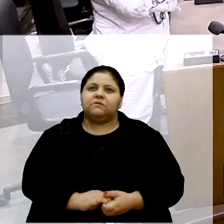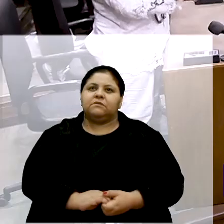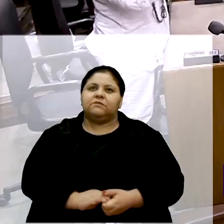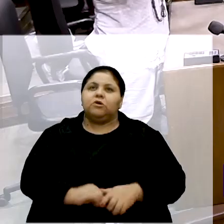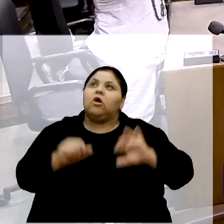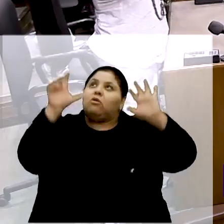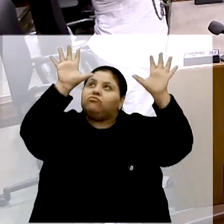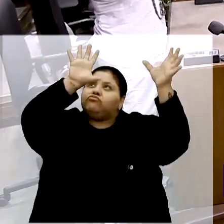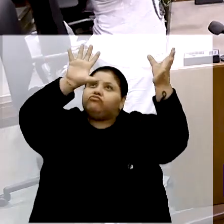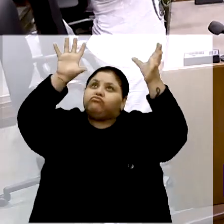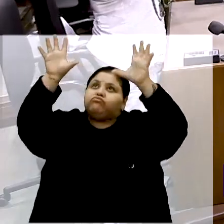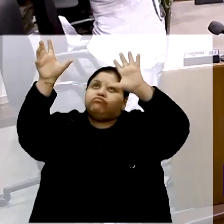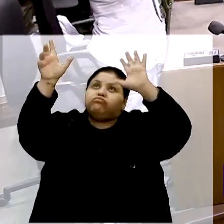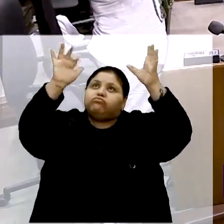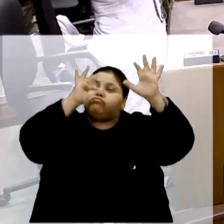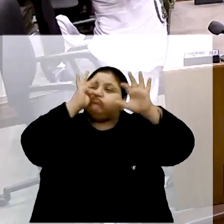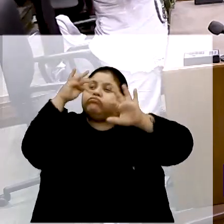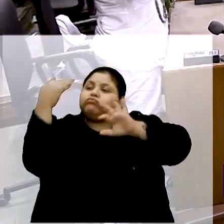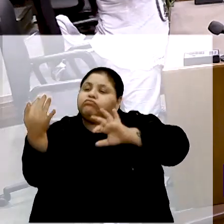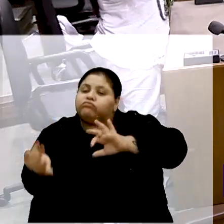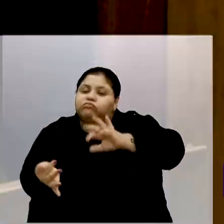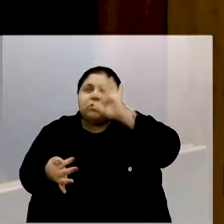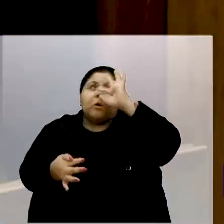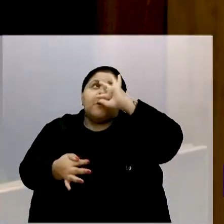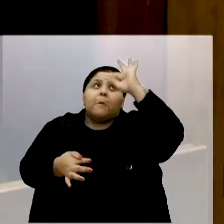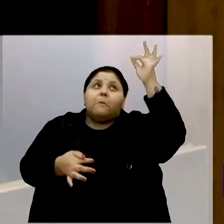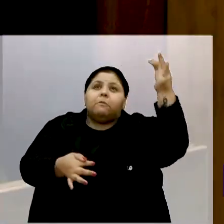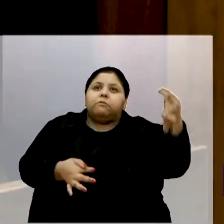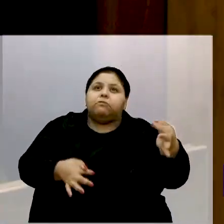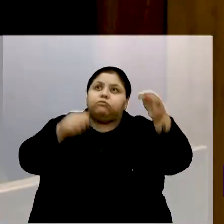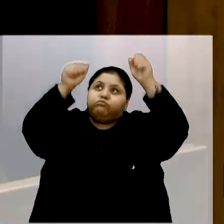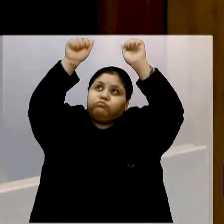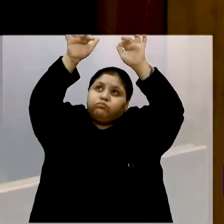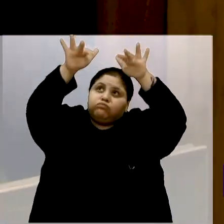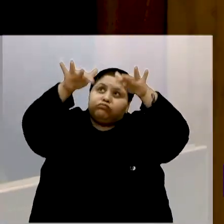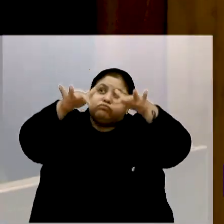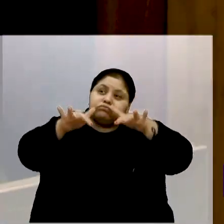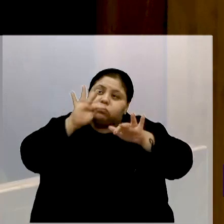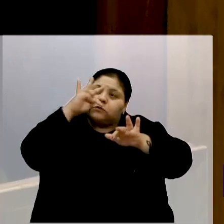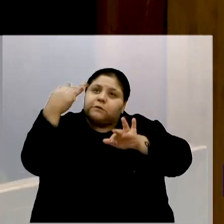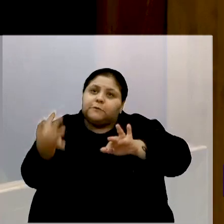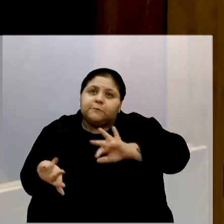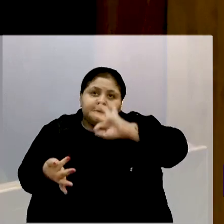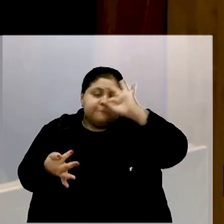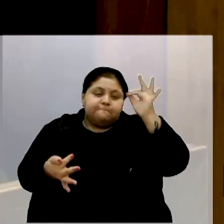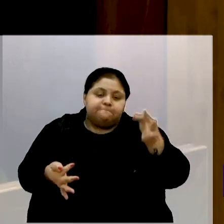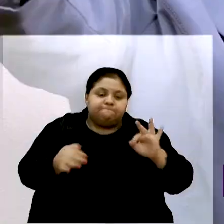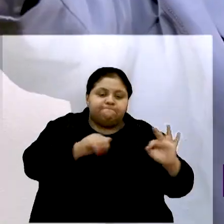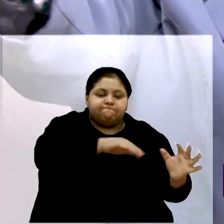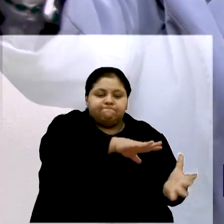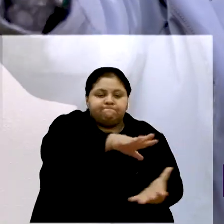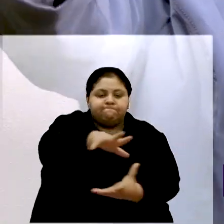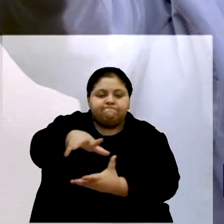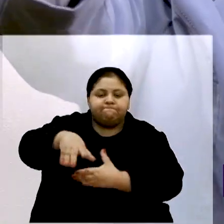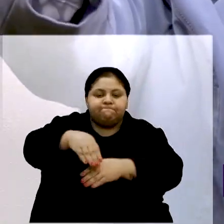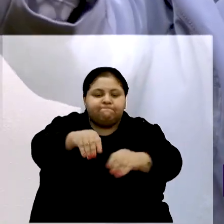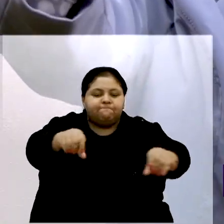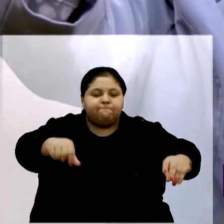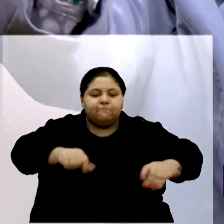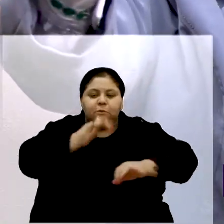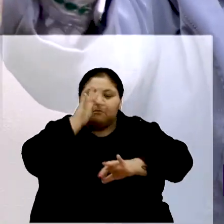terra. Oi, tá caindo flor lá no céu, cá na terra. Oi, tá